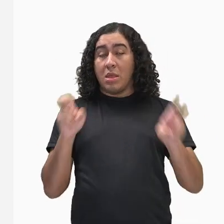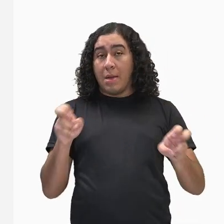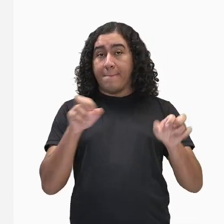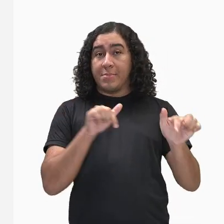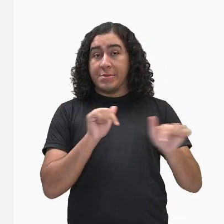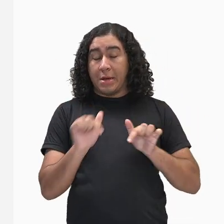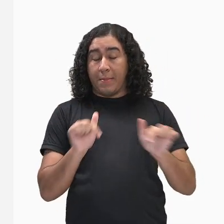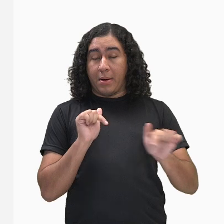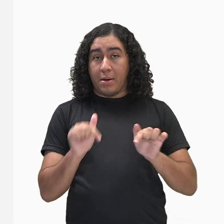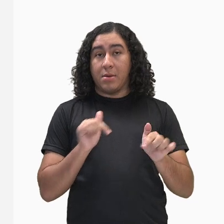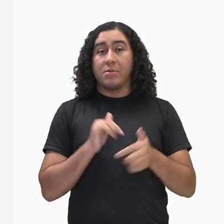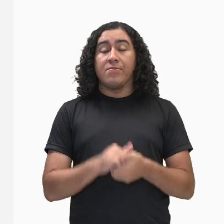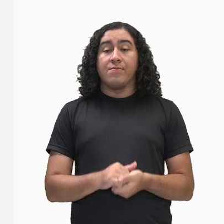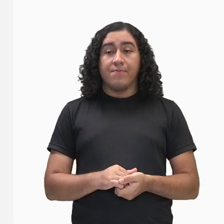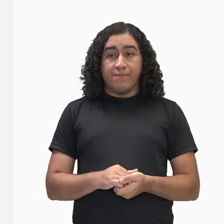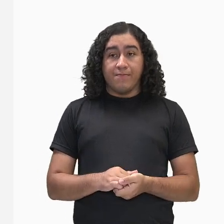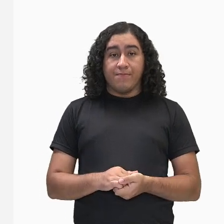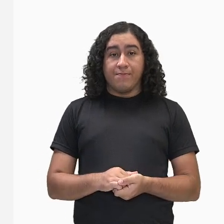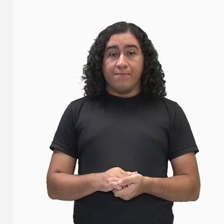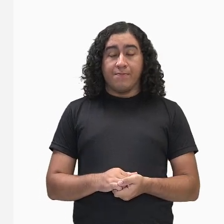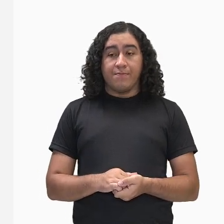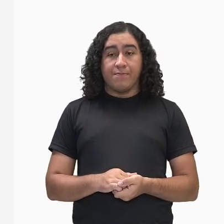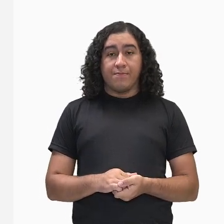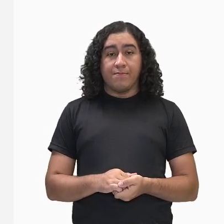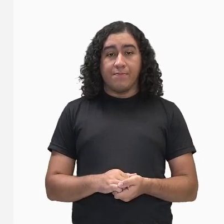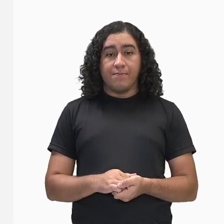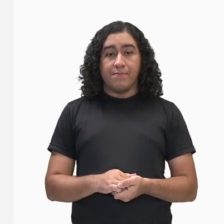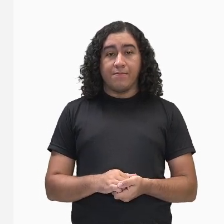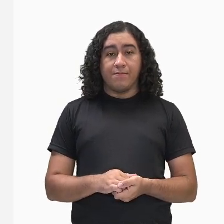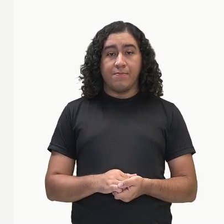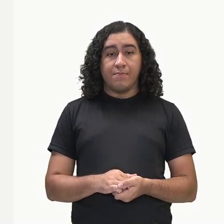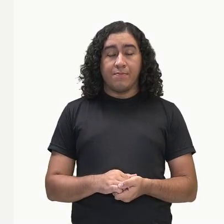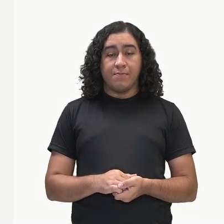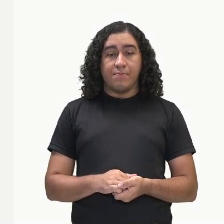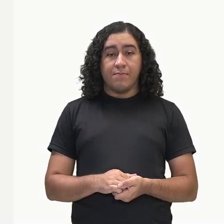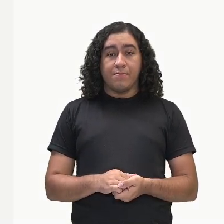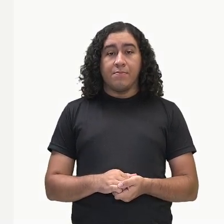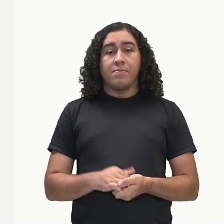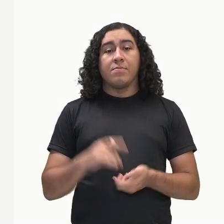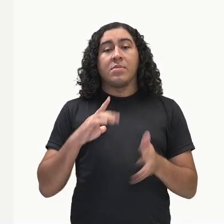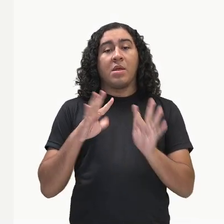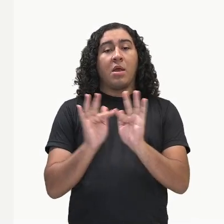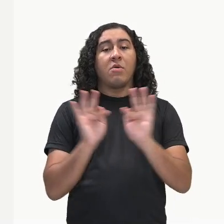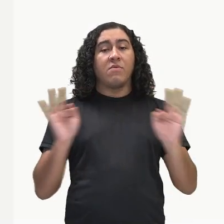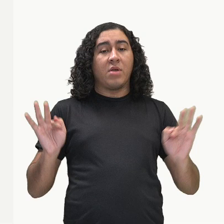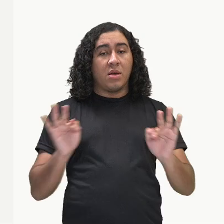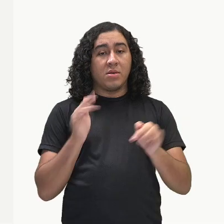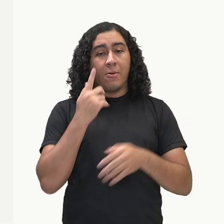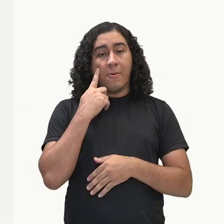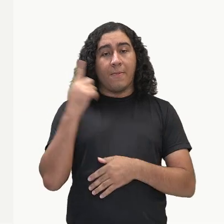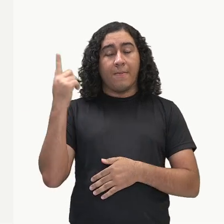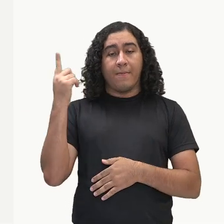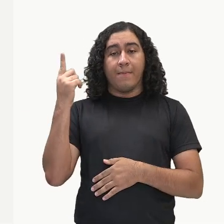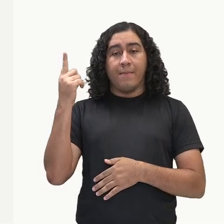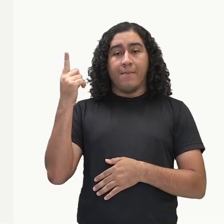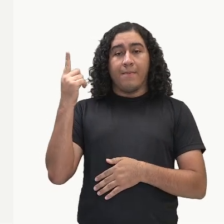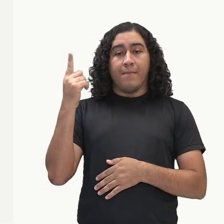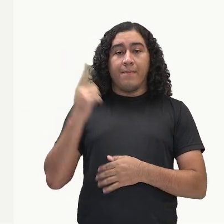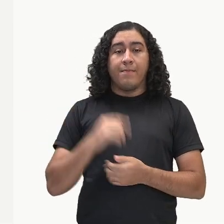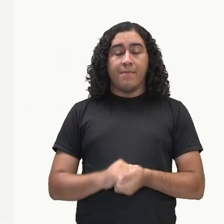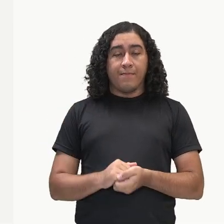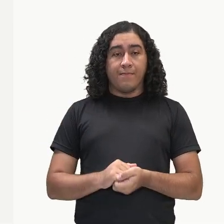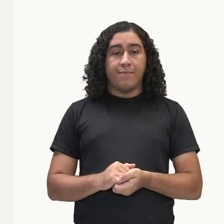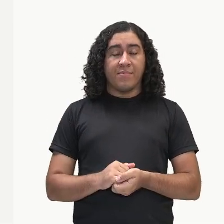não é? Nosso tema aqui da nossa unidade. Aí você tem a frase que diz o seguinte: Animal caretaker, que é um tipo